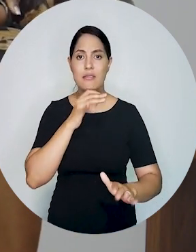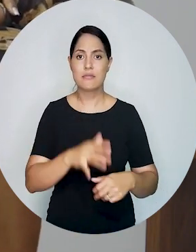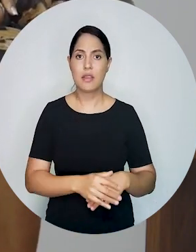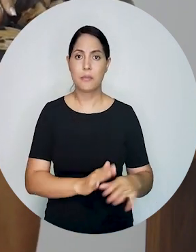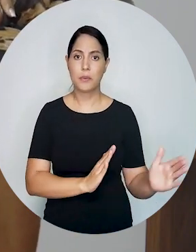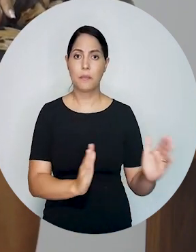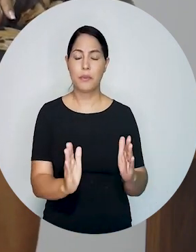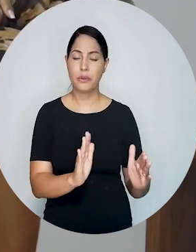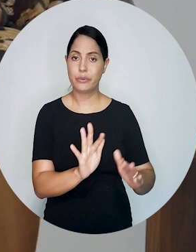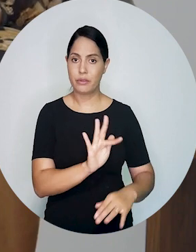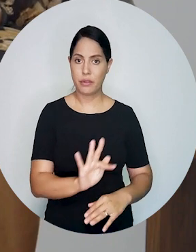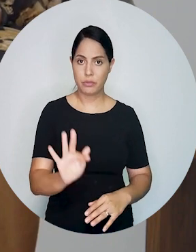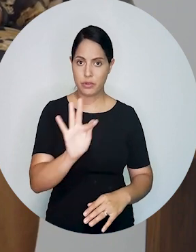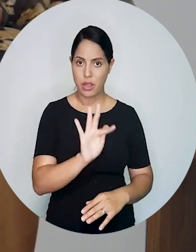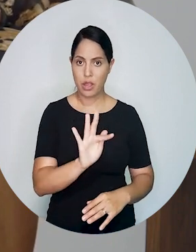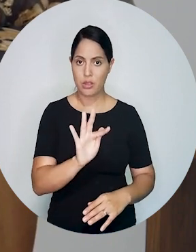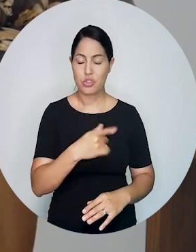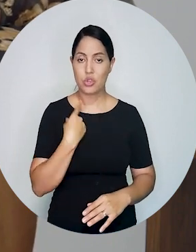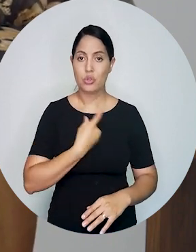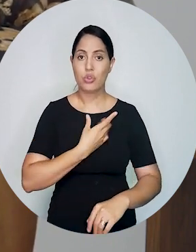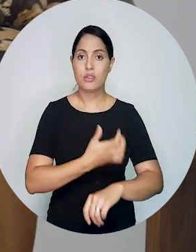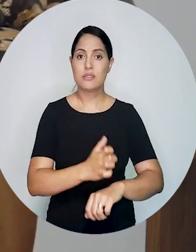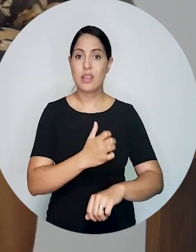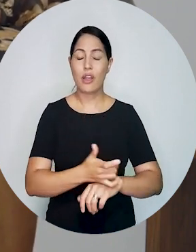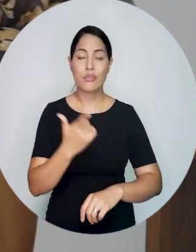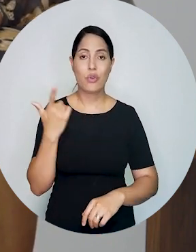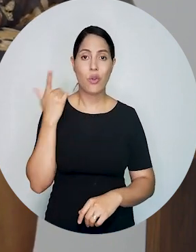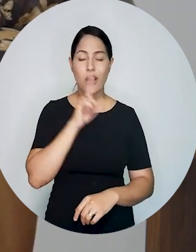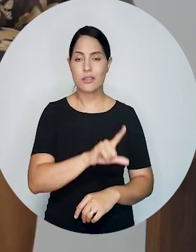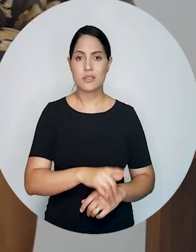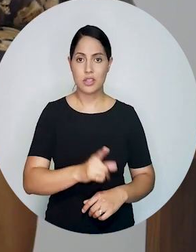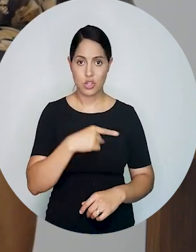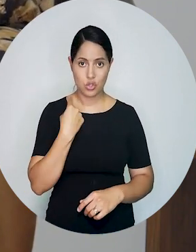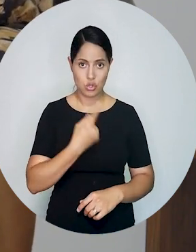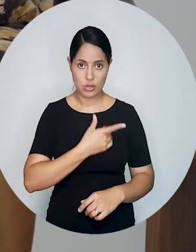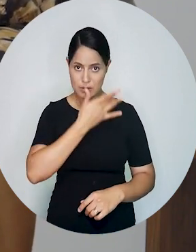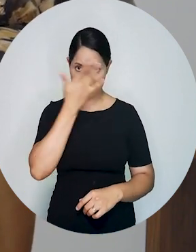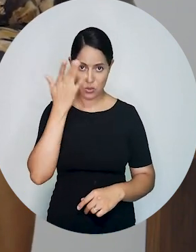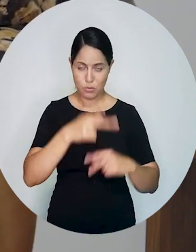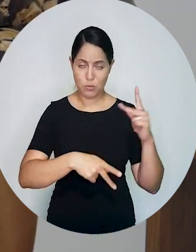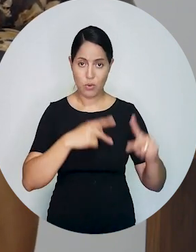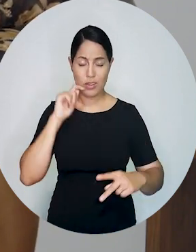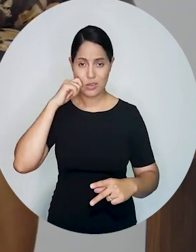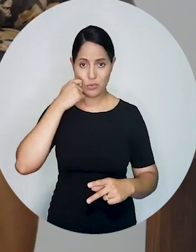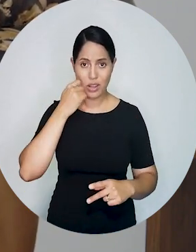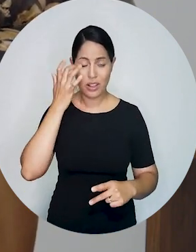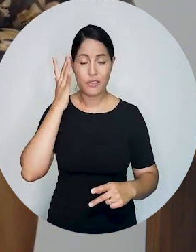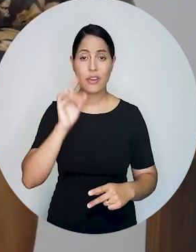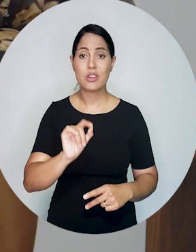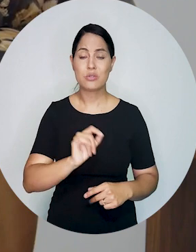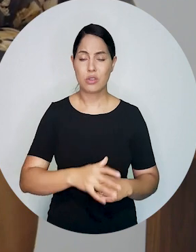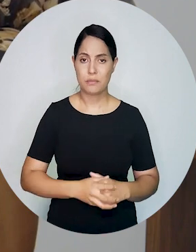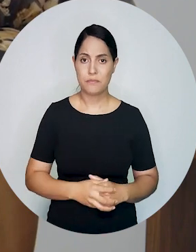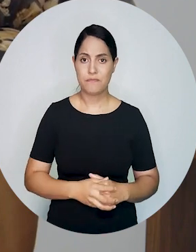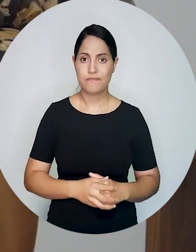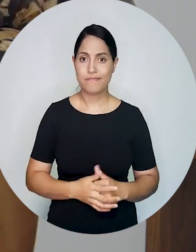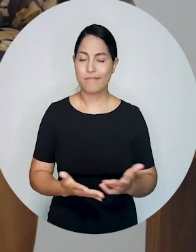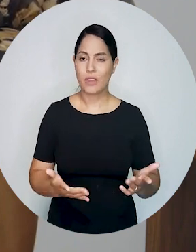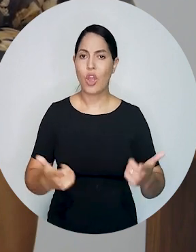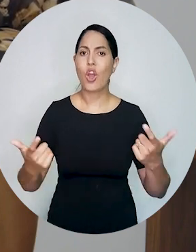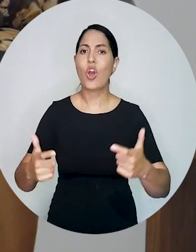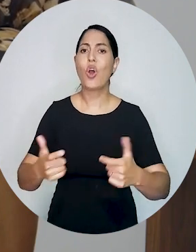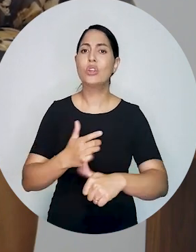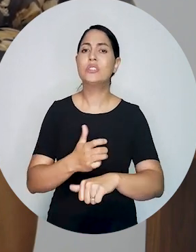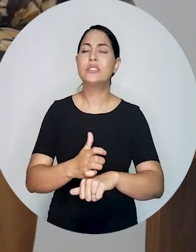você conseguir um estágio, igual o nosso meio, a advocacia, a gente sabe que é mais fácil o quê? Para onde que estão os estudantes